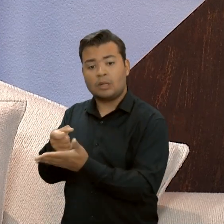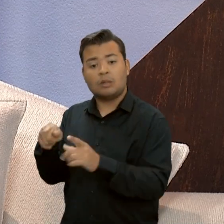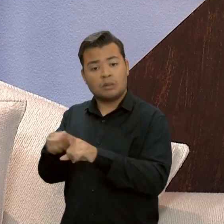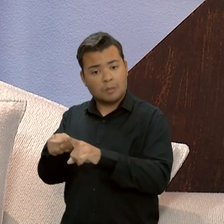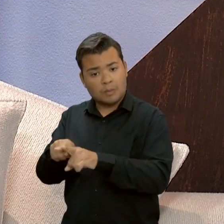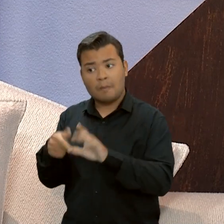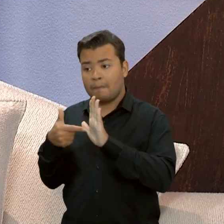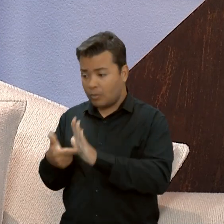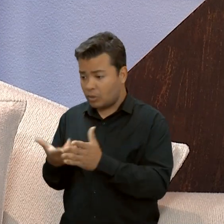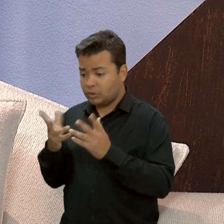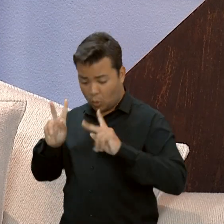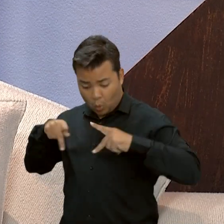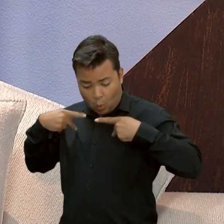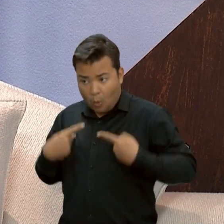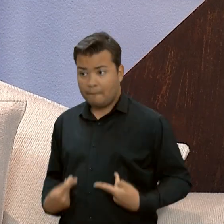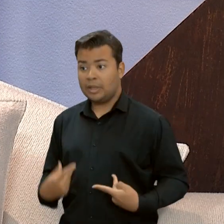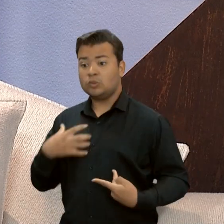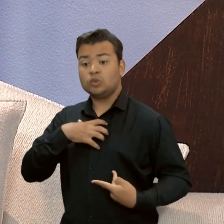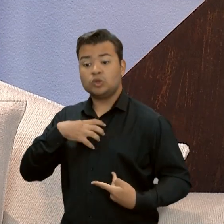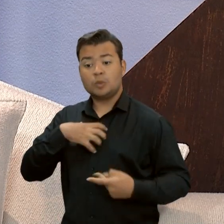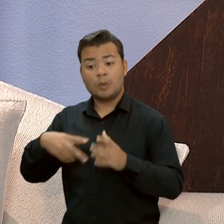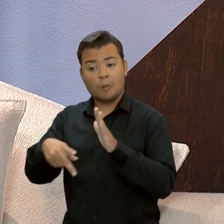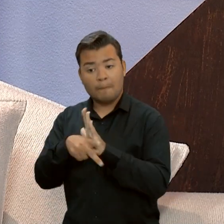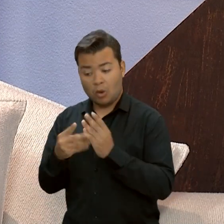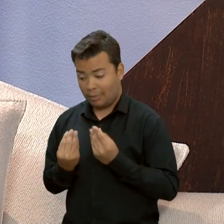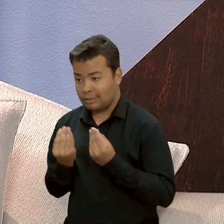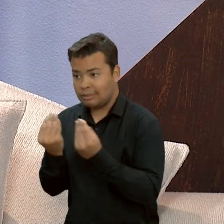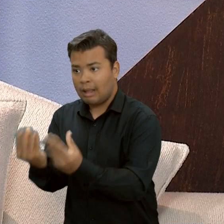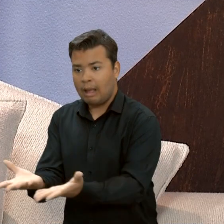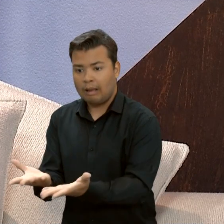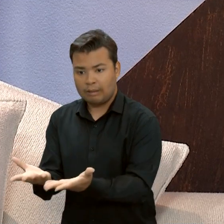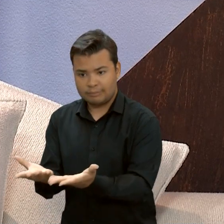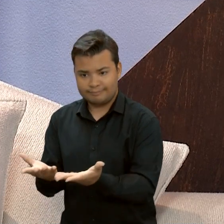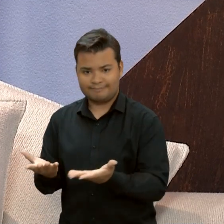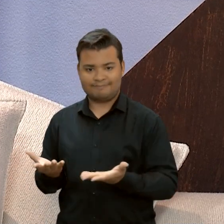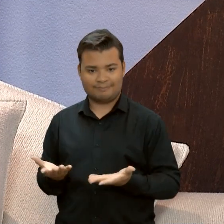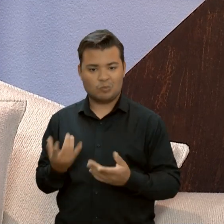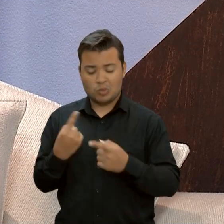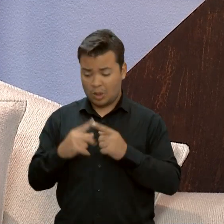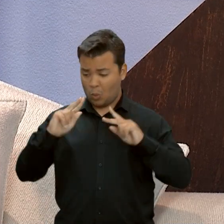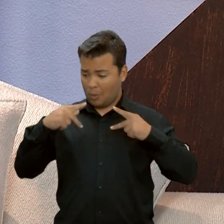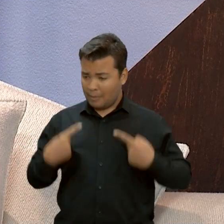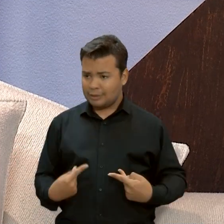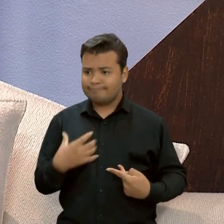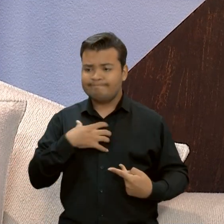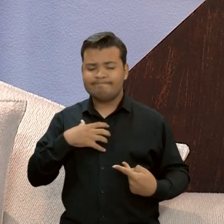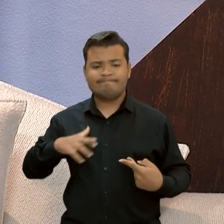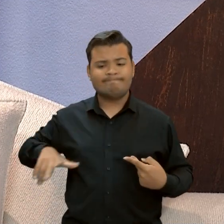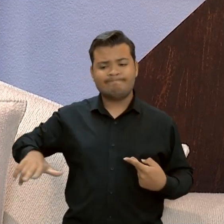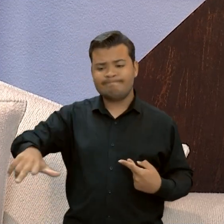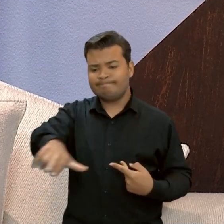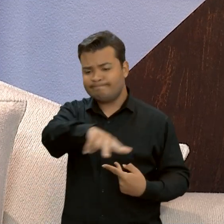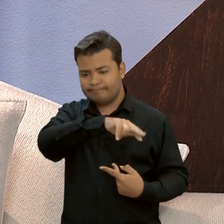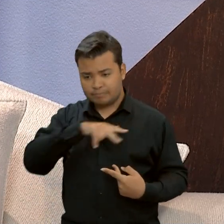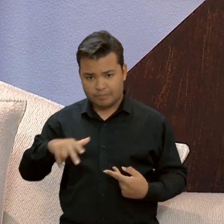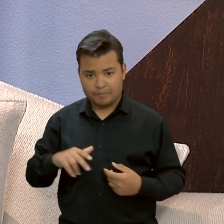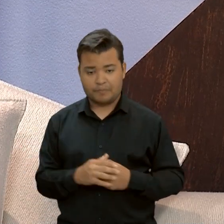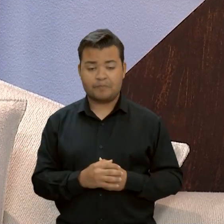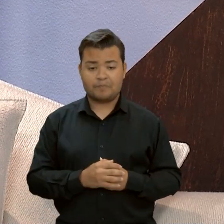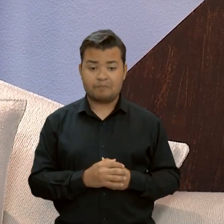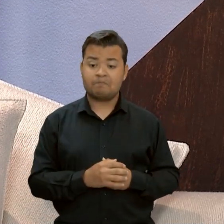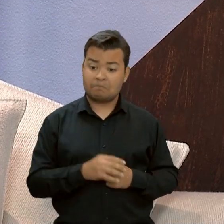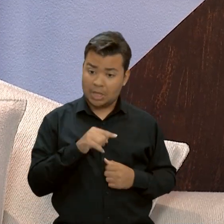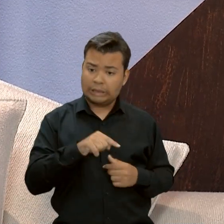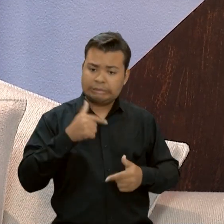está posta enquanto possibilidade, né, em cada ser humano. Esse trabalho é